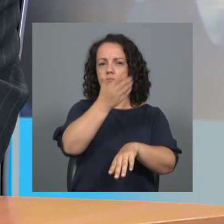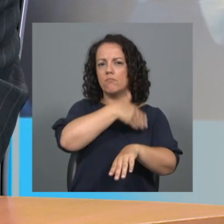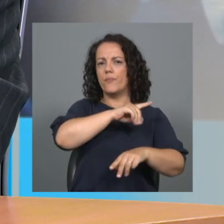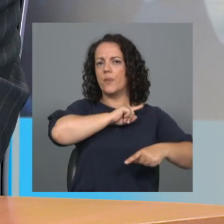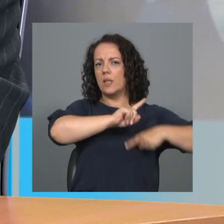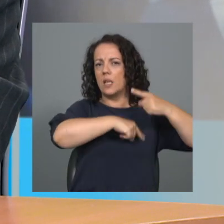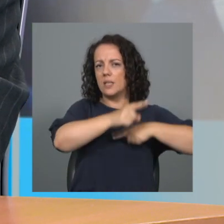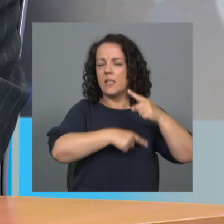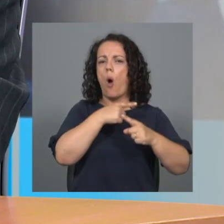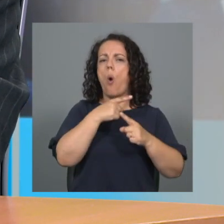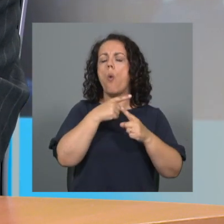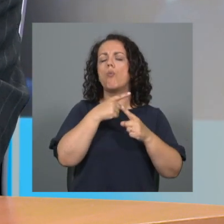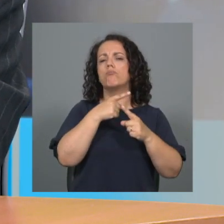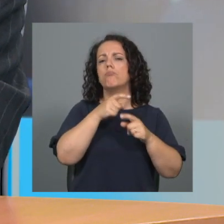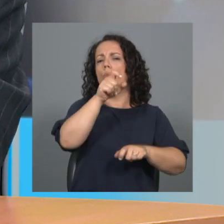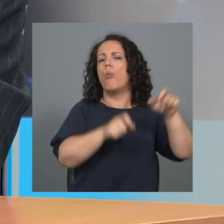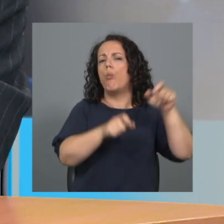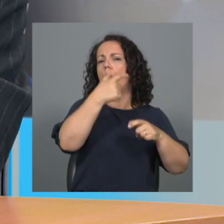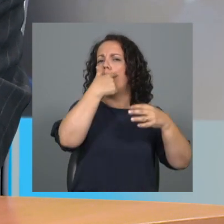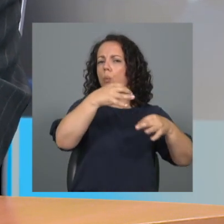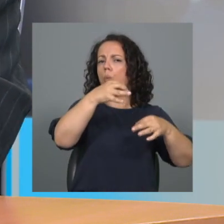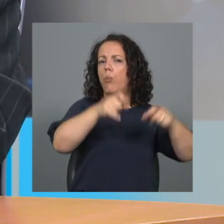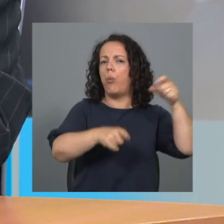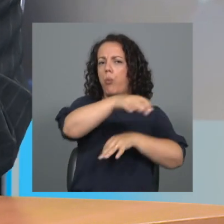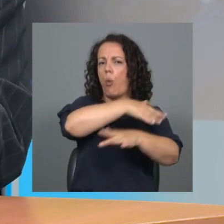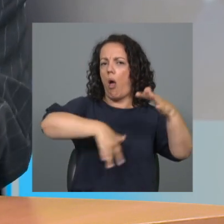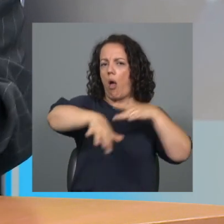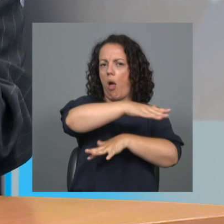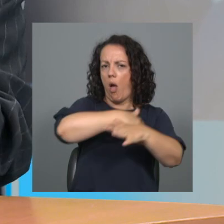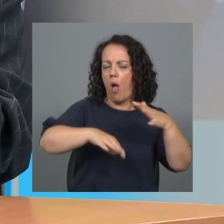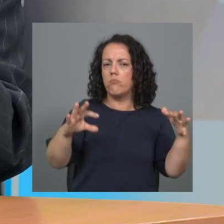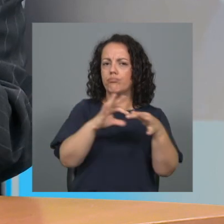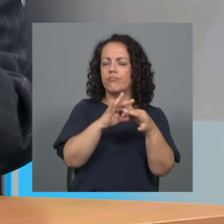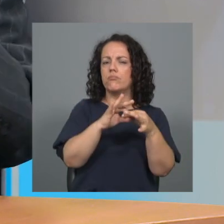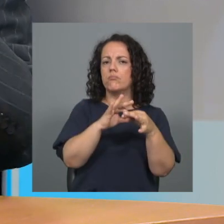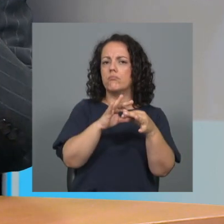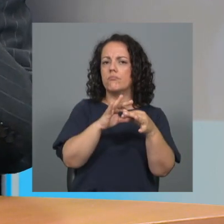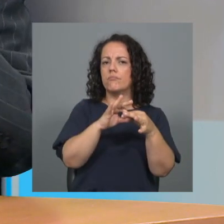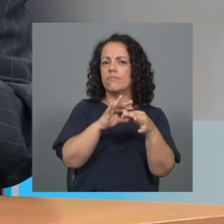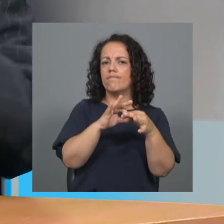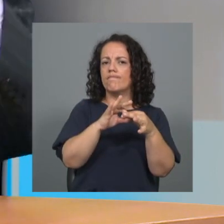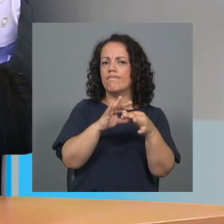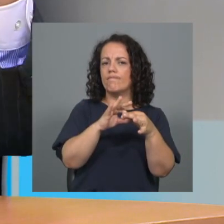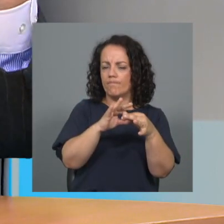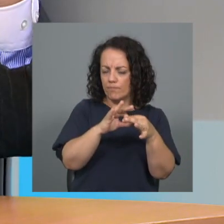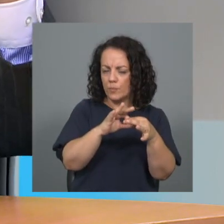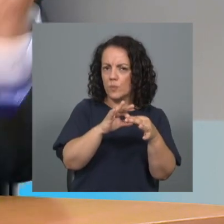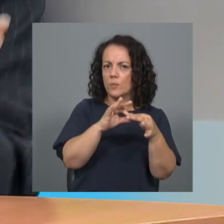pagãs que estão muito ligadas aos povos, às